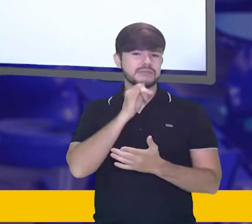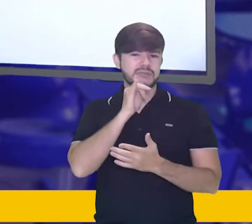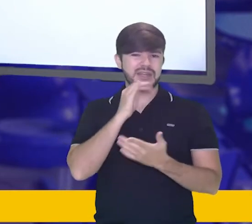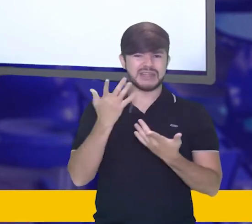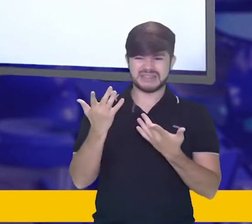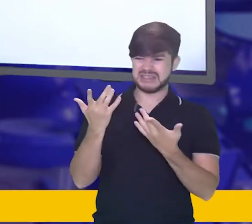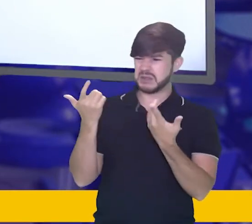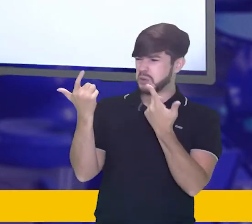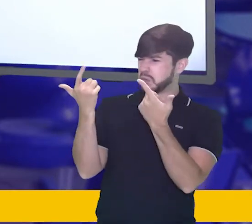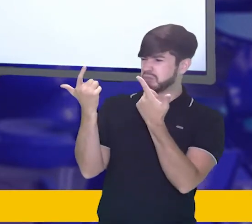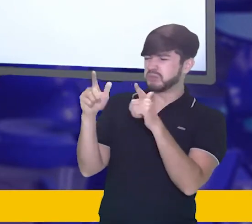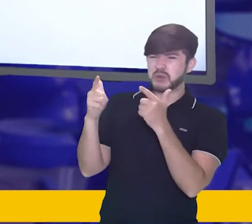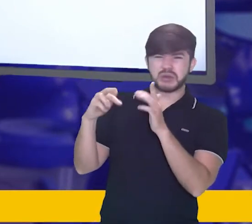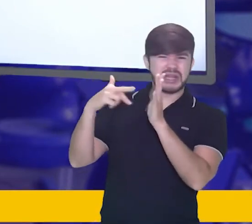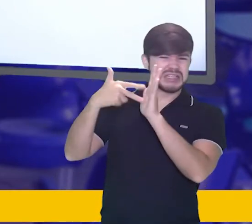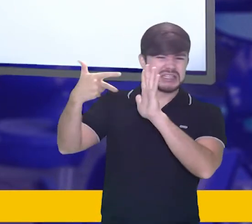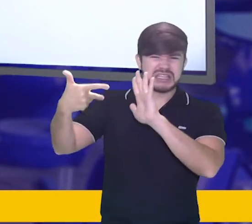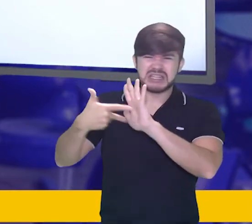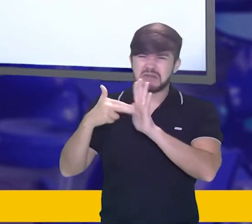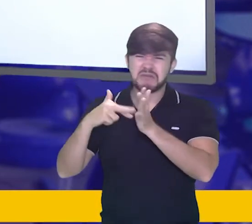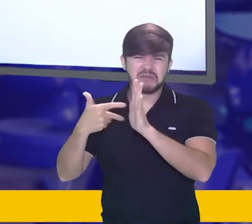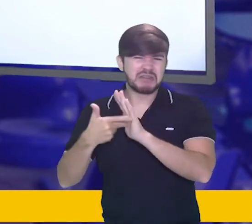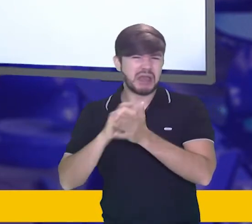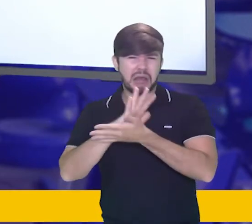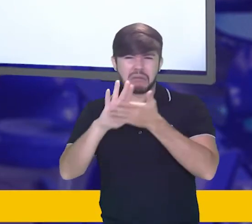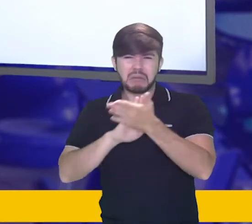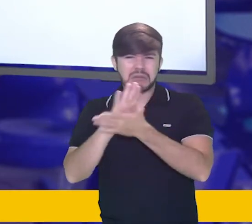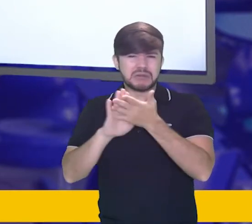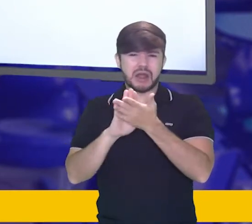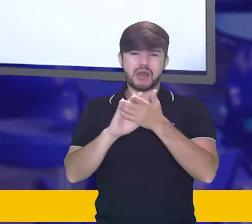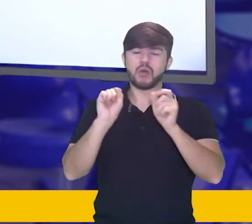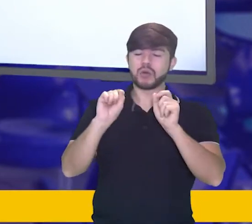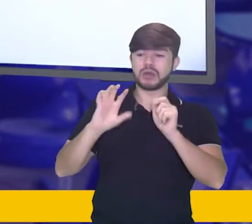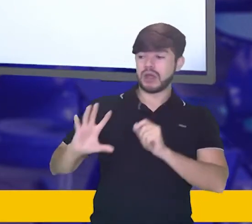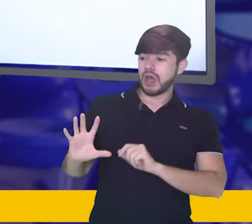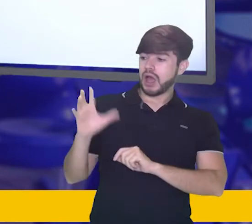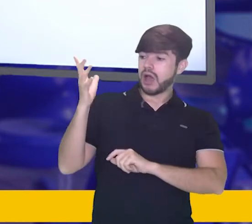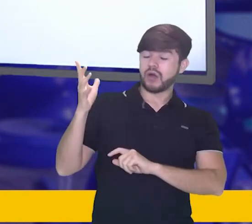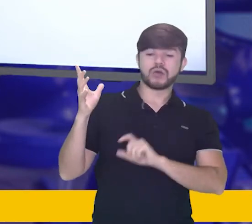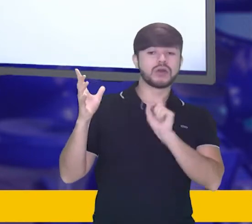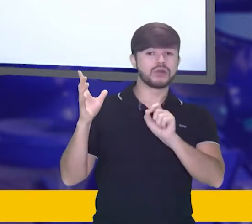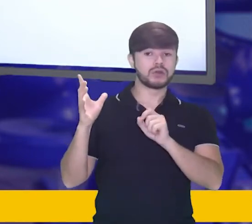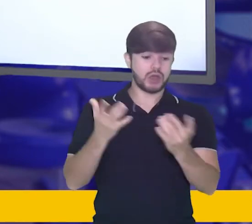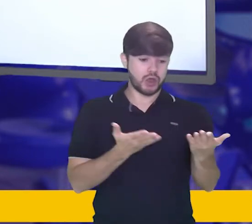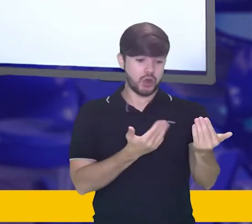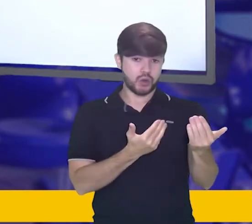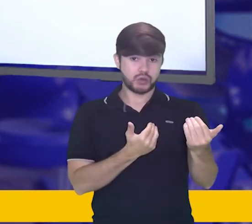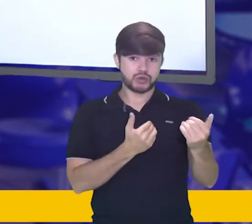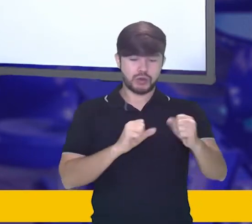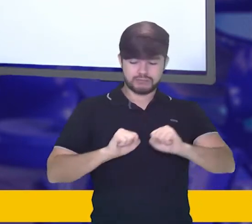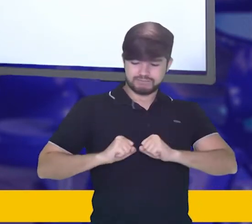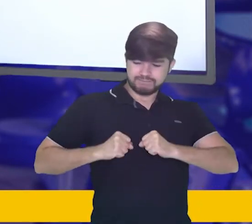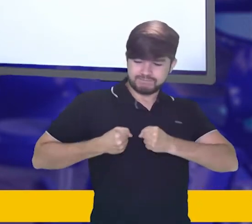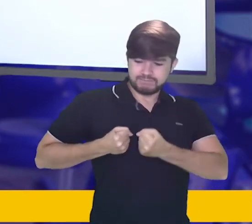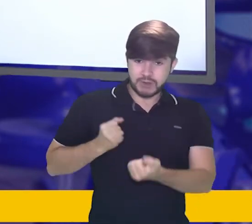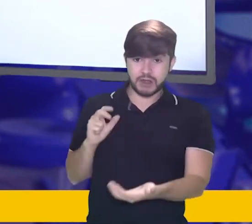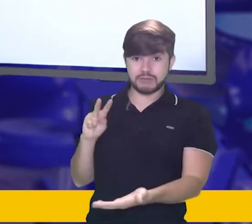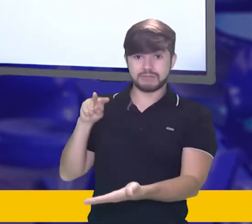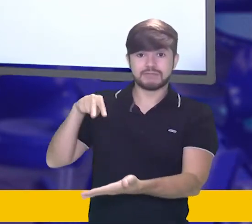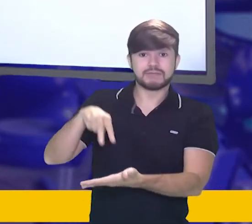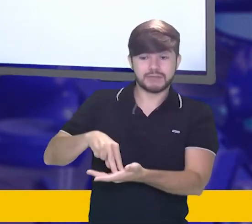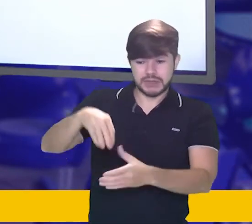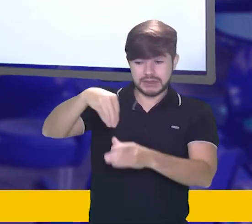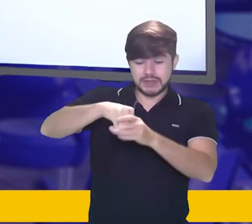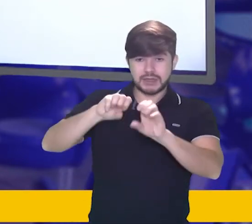sem nexo para ninguém. O que ela faz é reproduzir o que o jovem é na